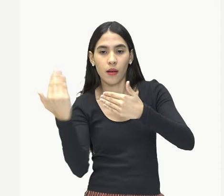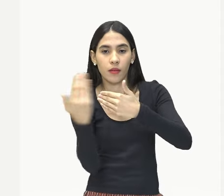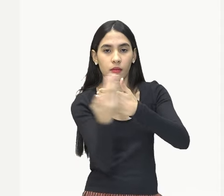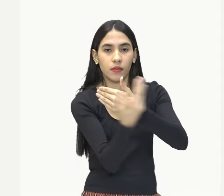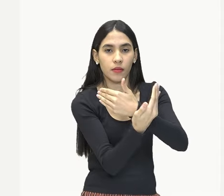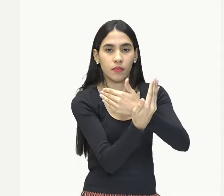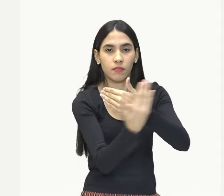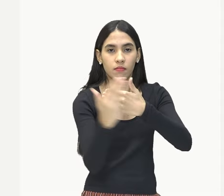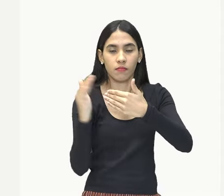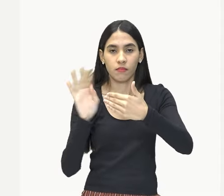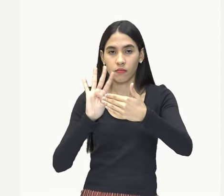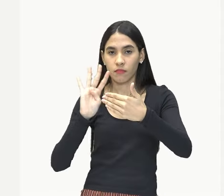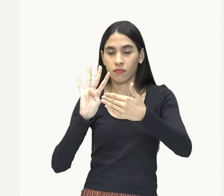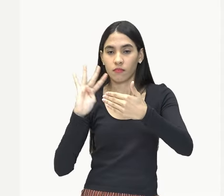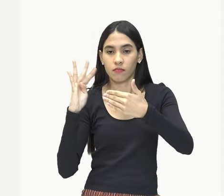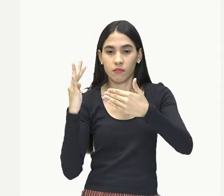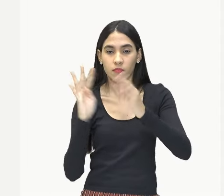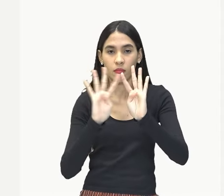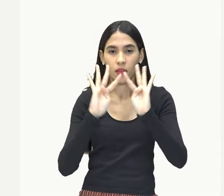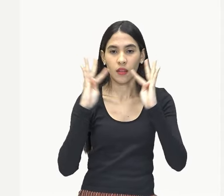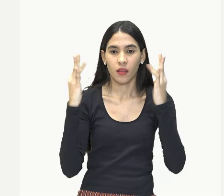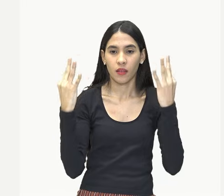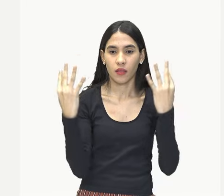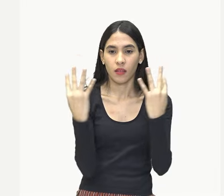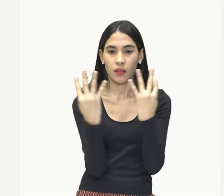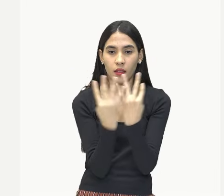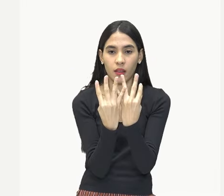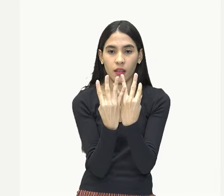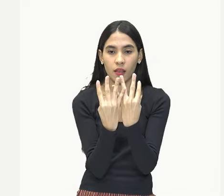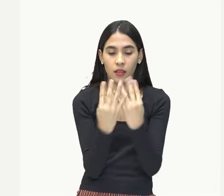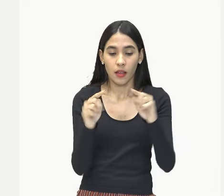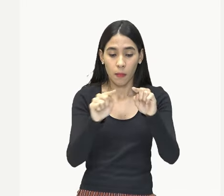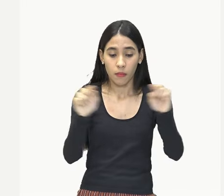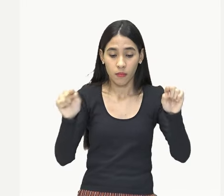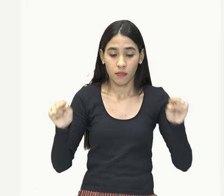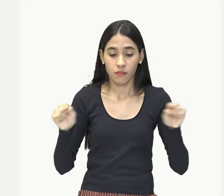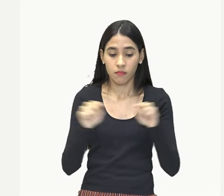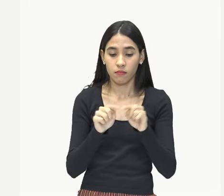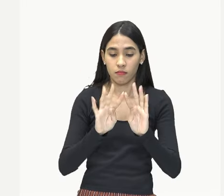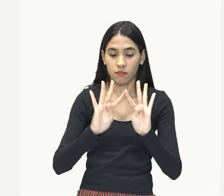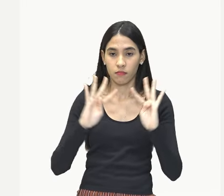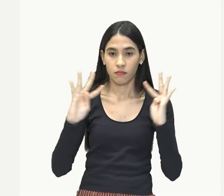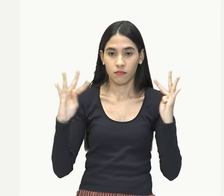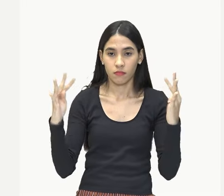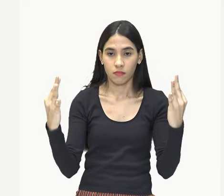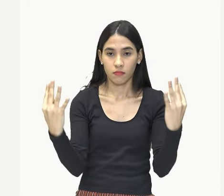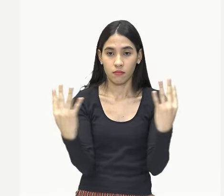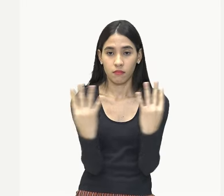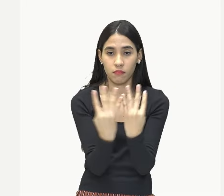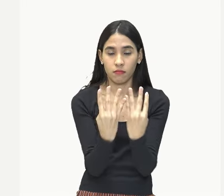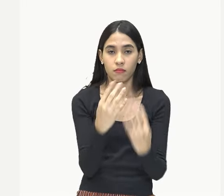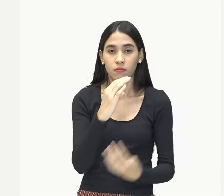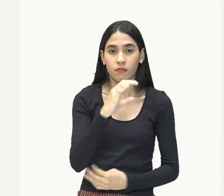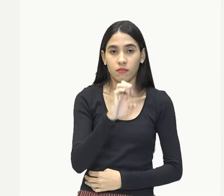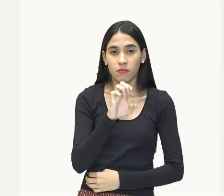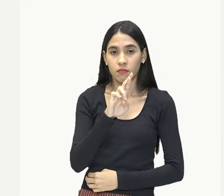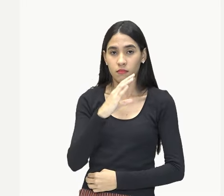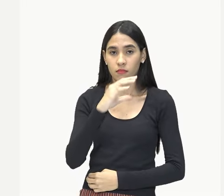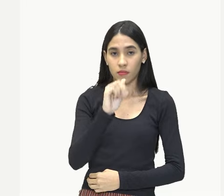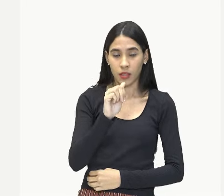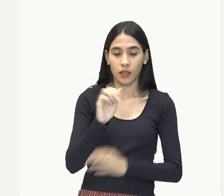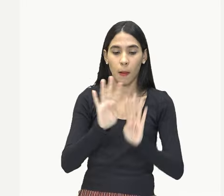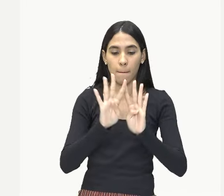vai cercar todo este viveiro aqui de tela. Quando